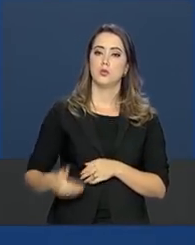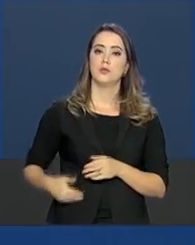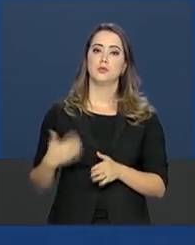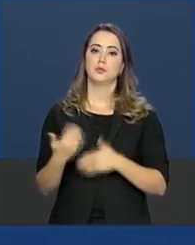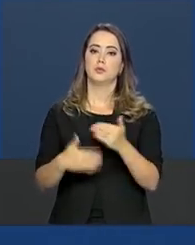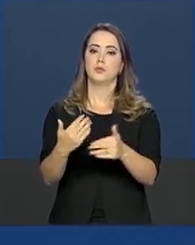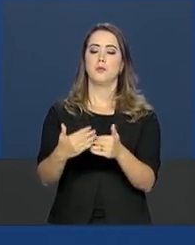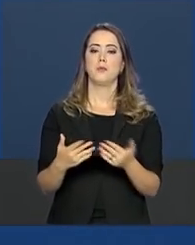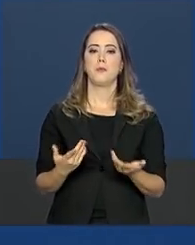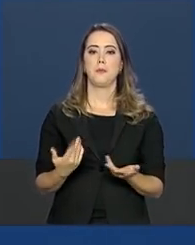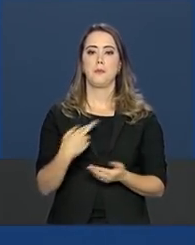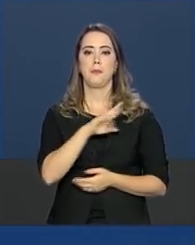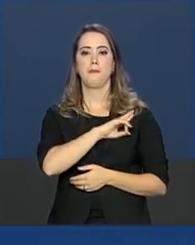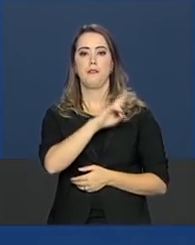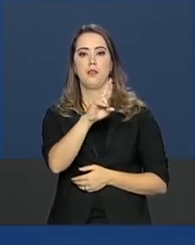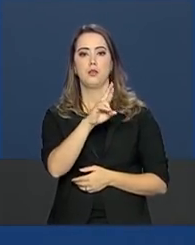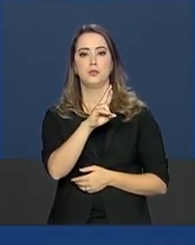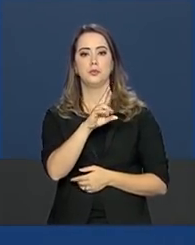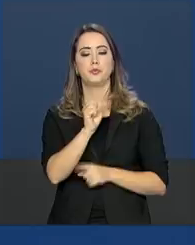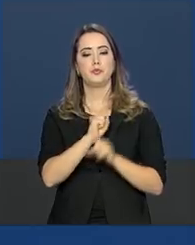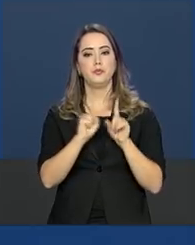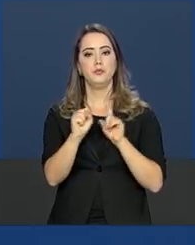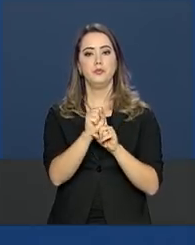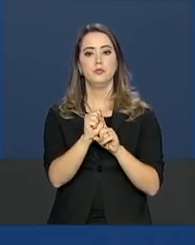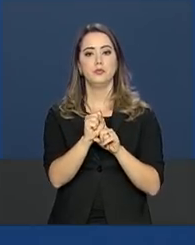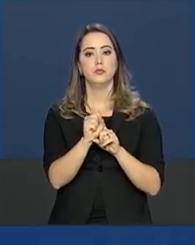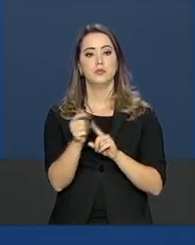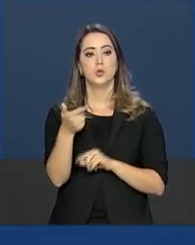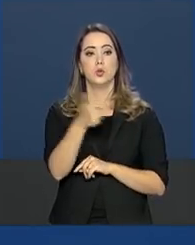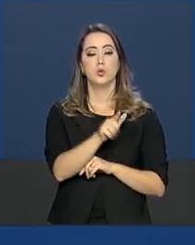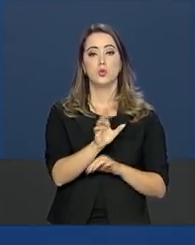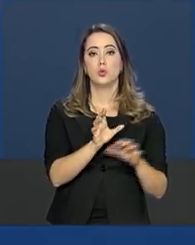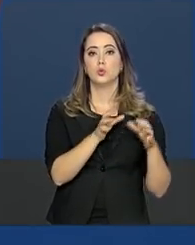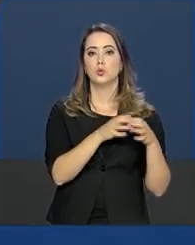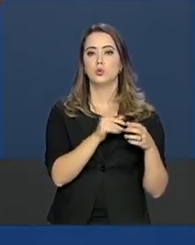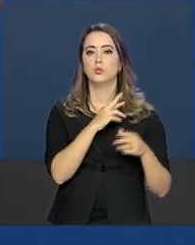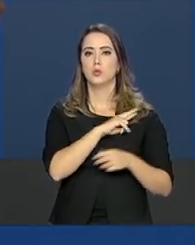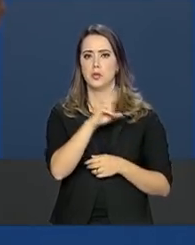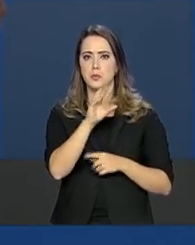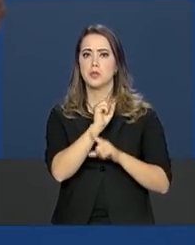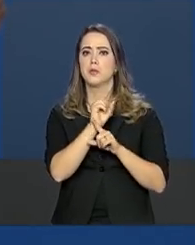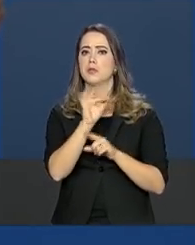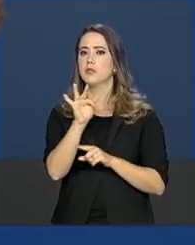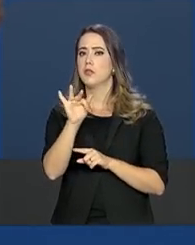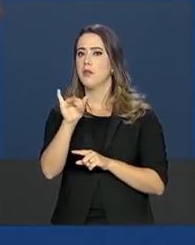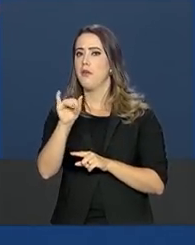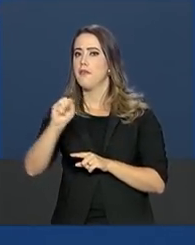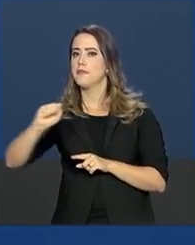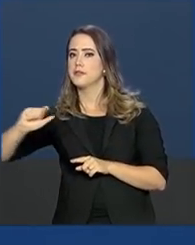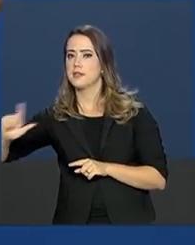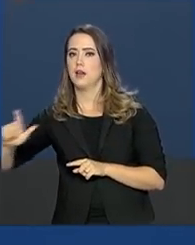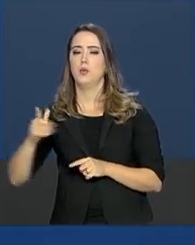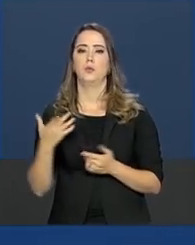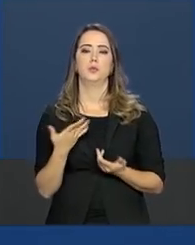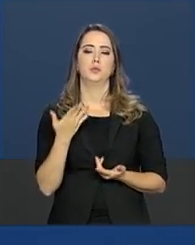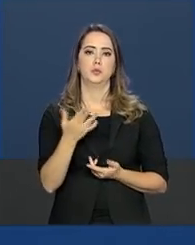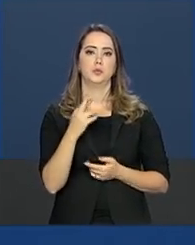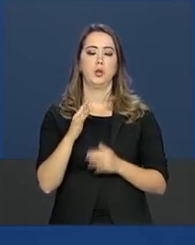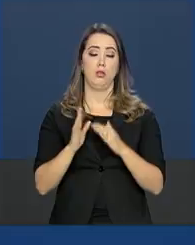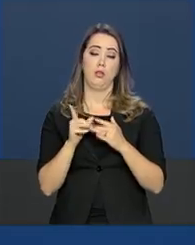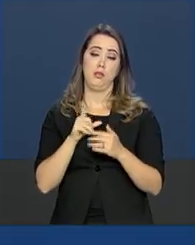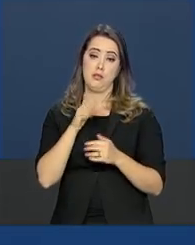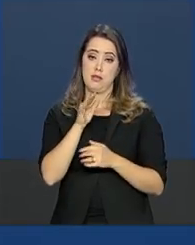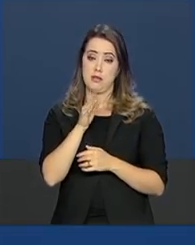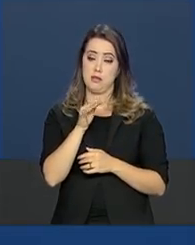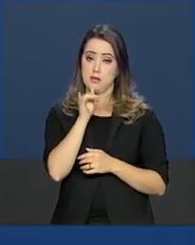de um lado, com a responsabilidade social, de outro lado, com a responsabilidade fiscal, não é? Com o chamado teto